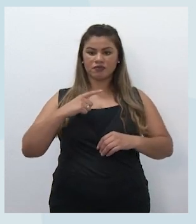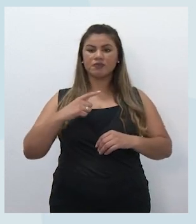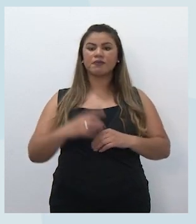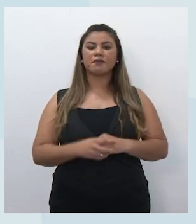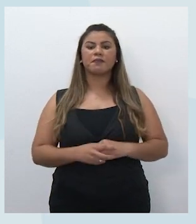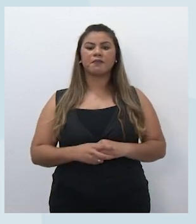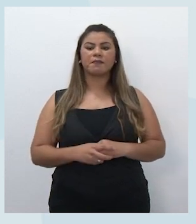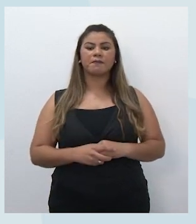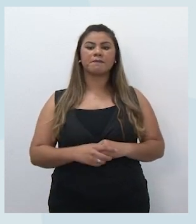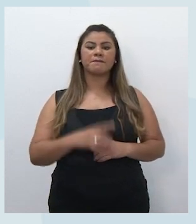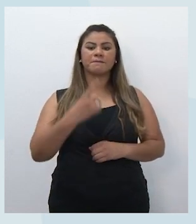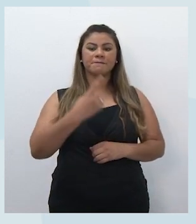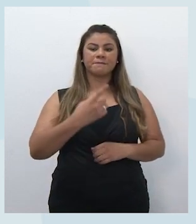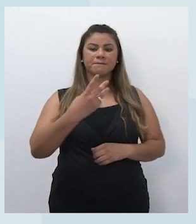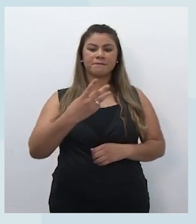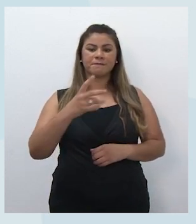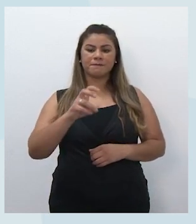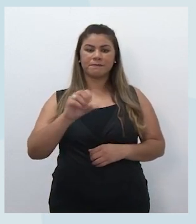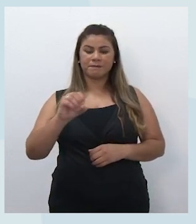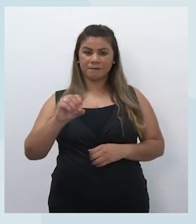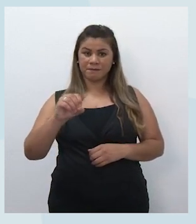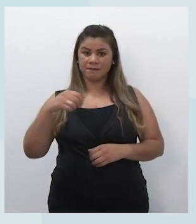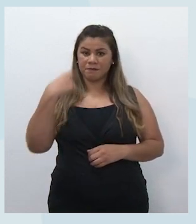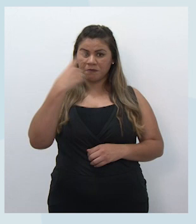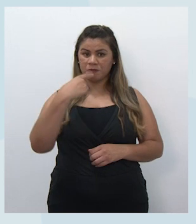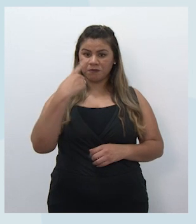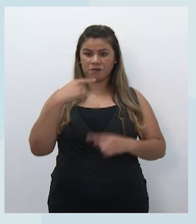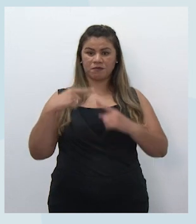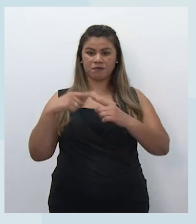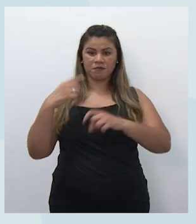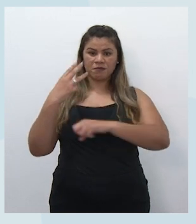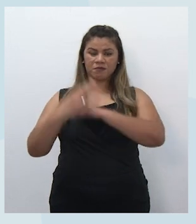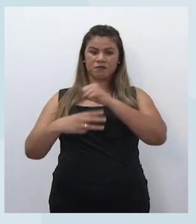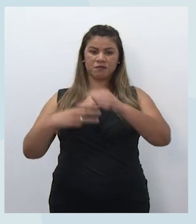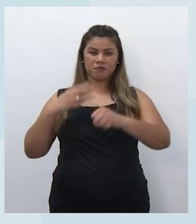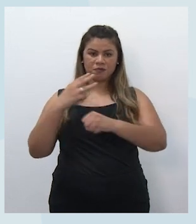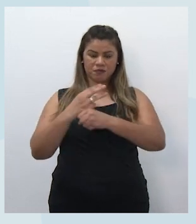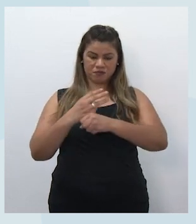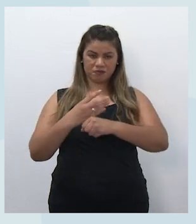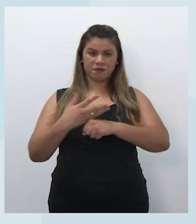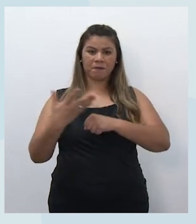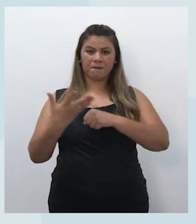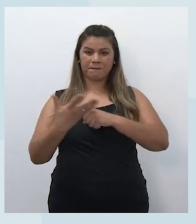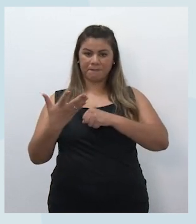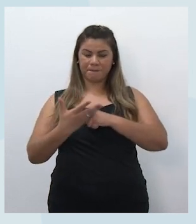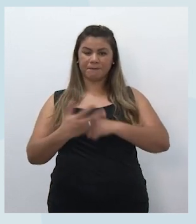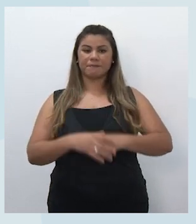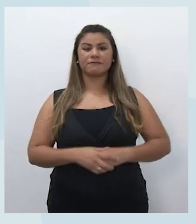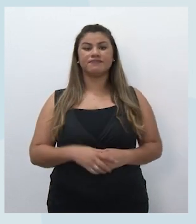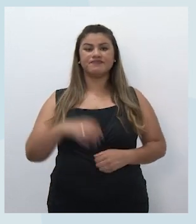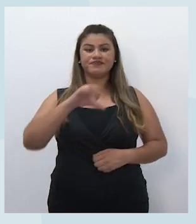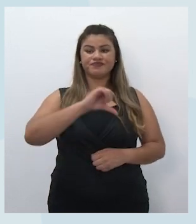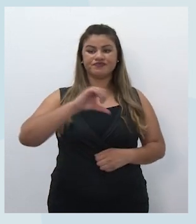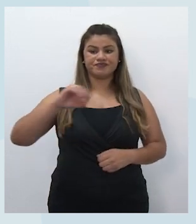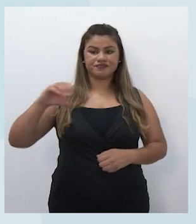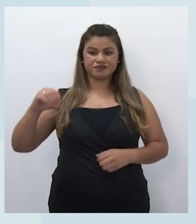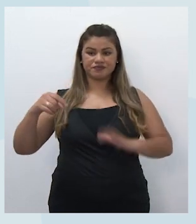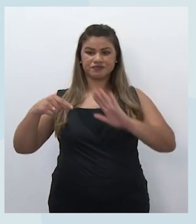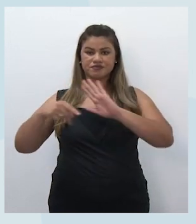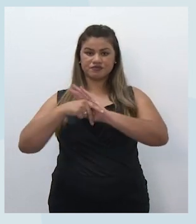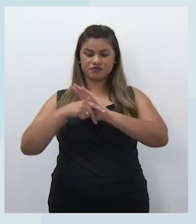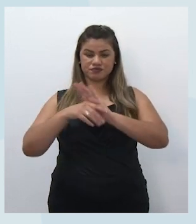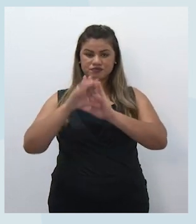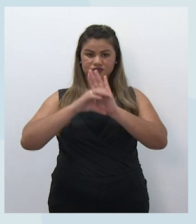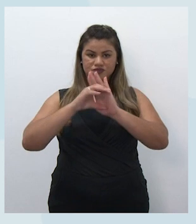1.350 horas, contando o período dos 3 anos do ensino médio, né? nós vamos ter 900 horas para o